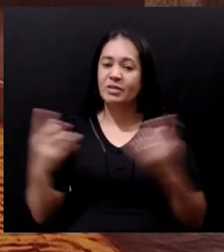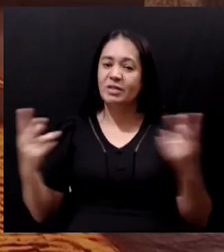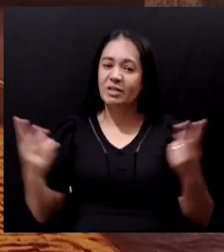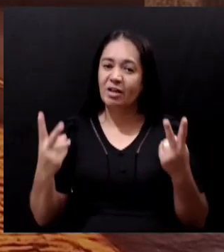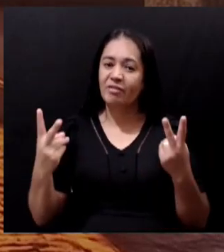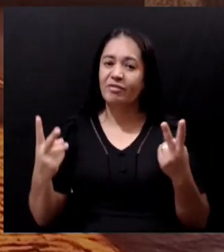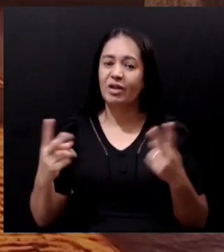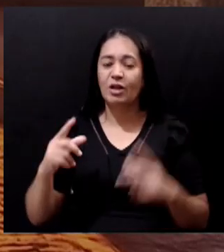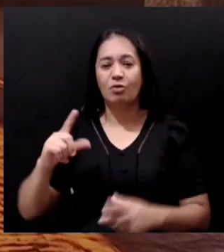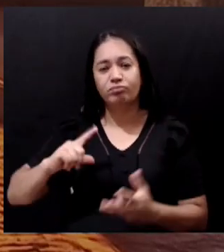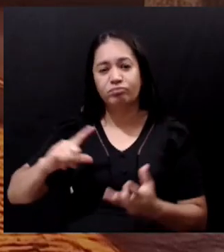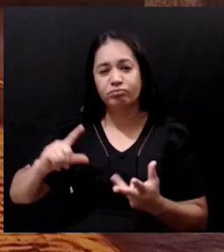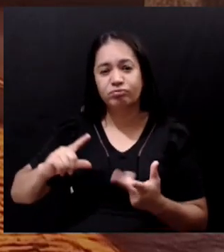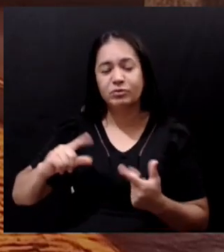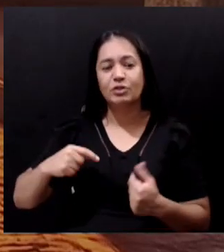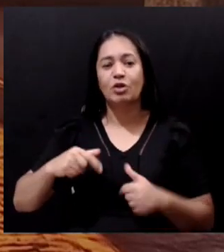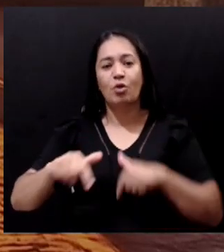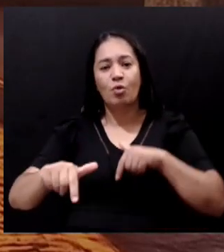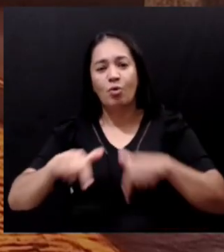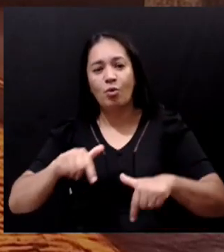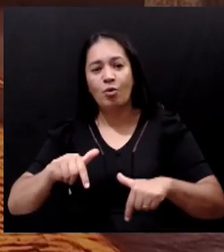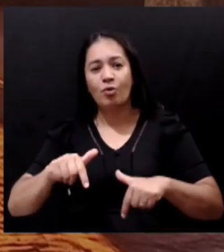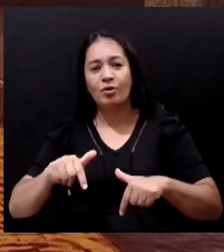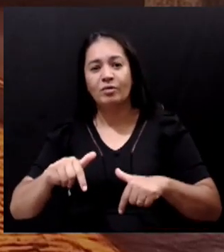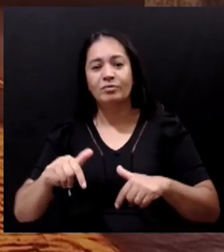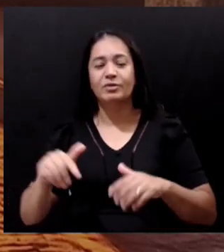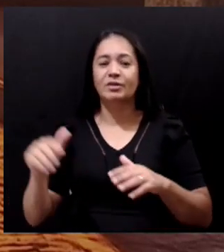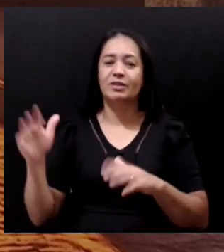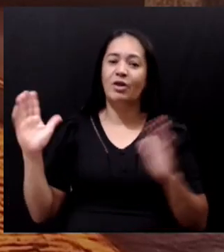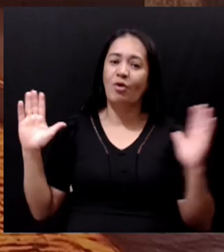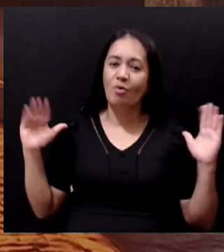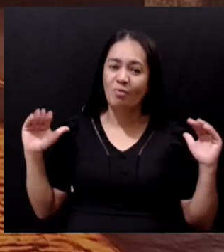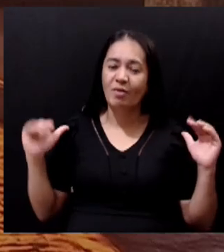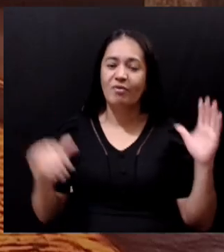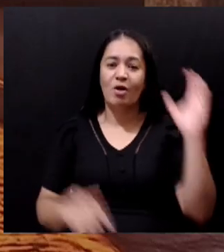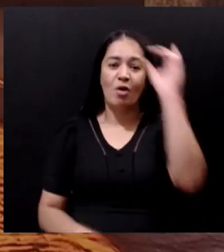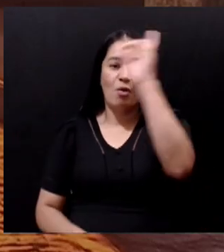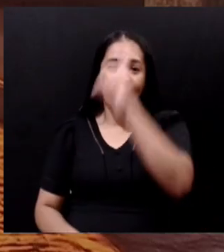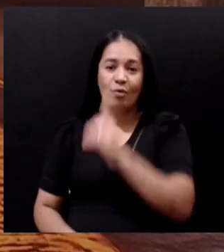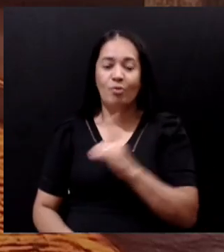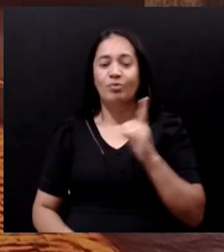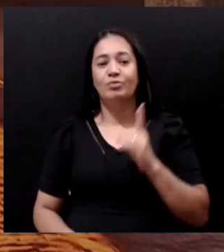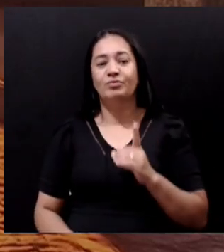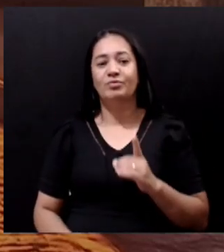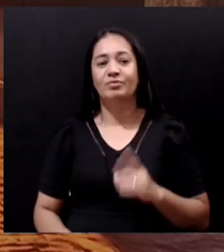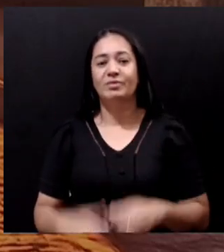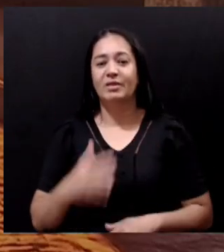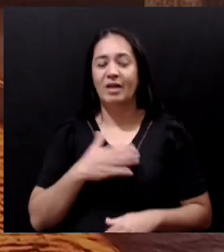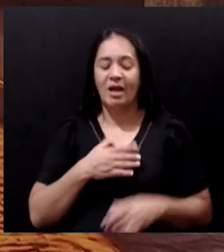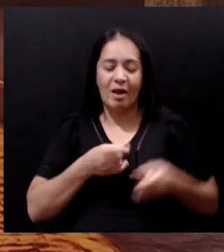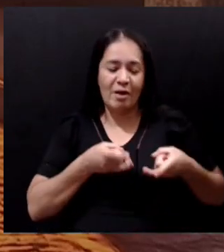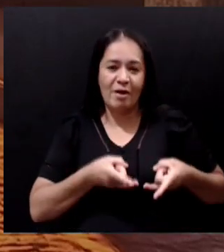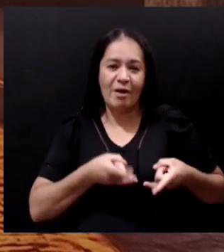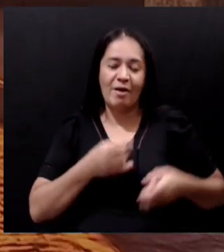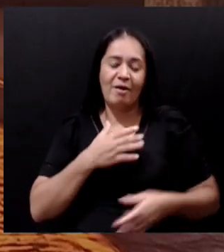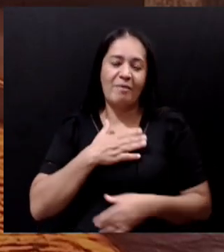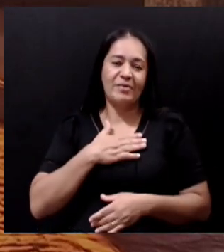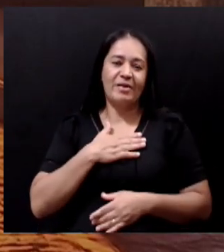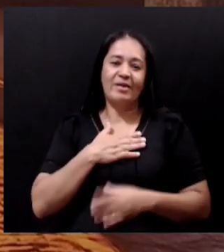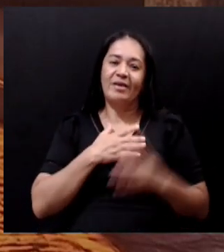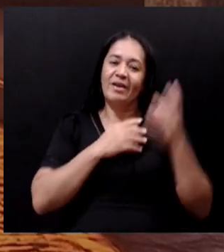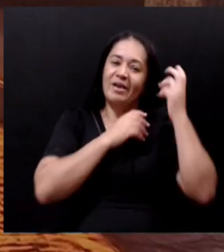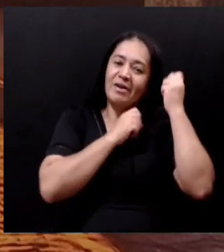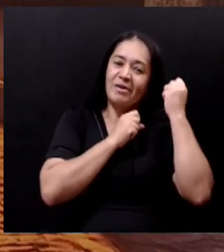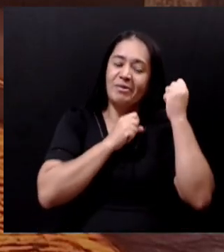trabalho, uma folga, um domingo, né? A minha cama, por exemplo. E